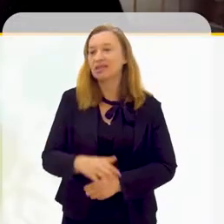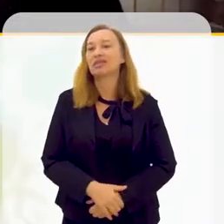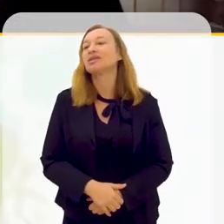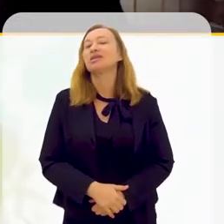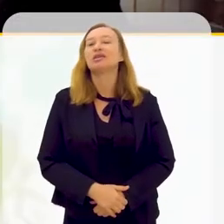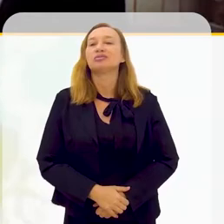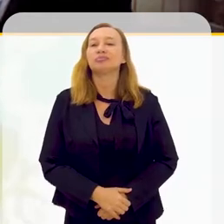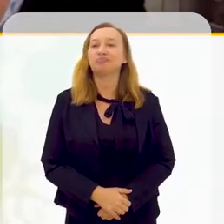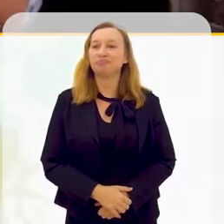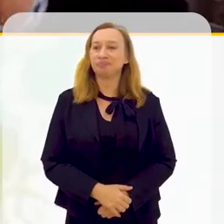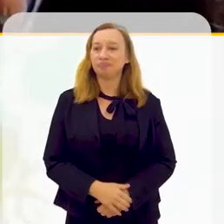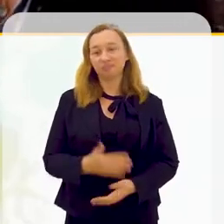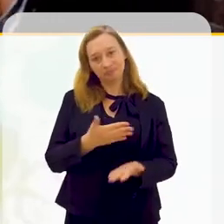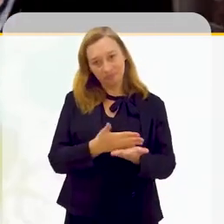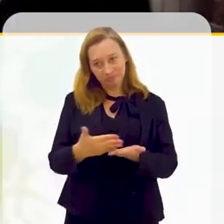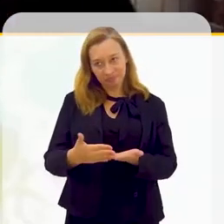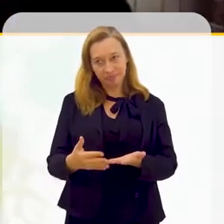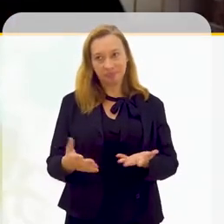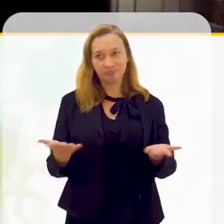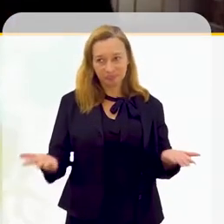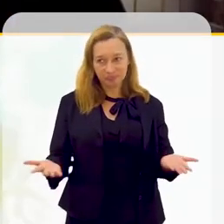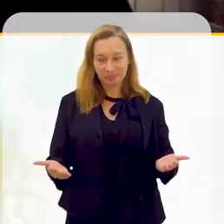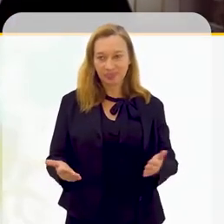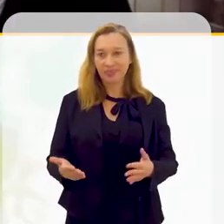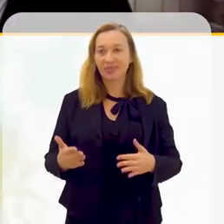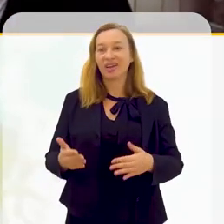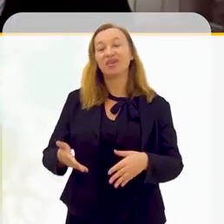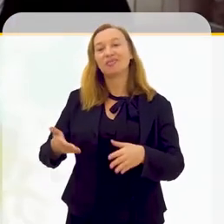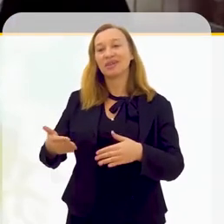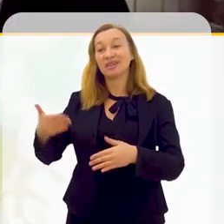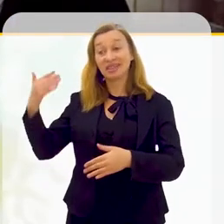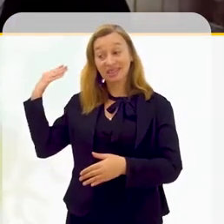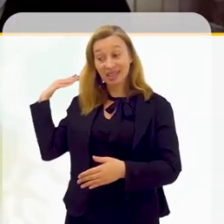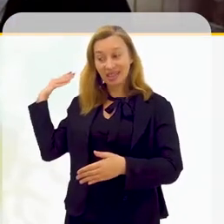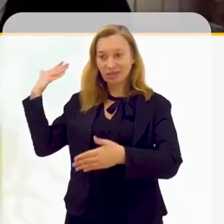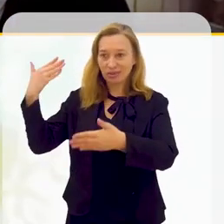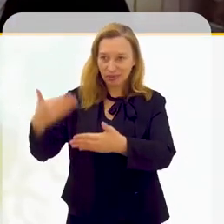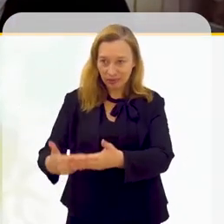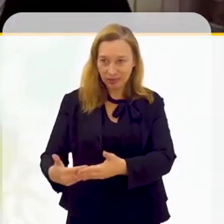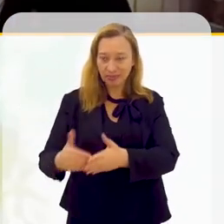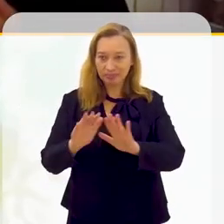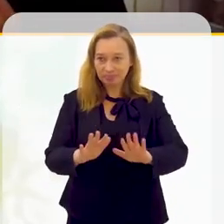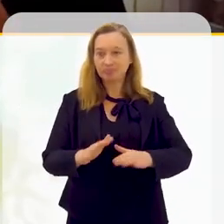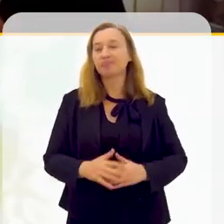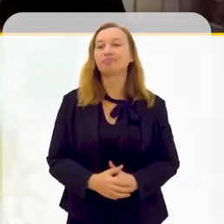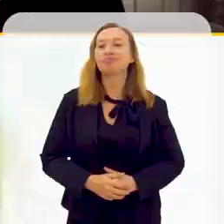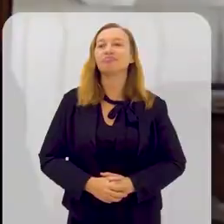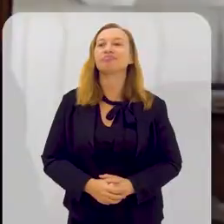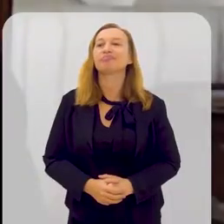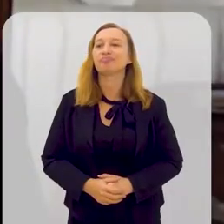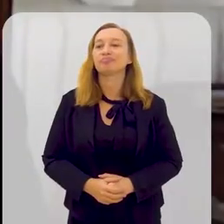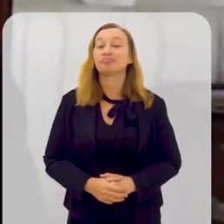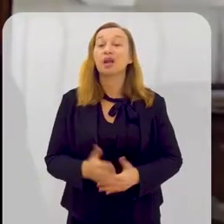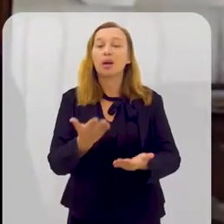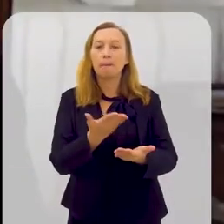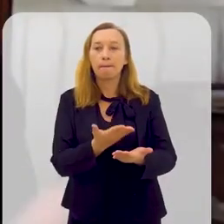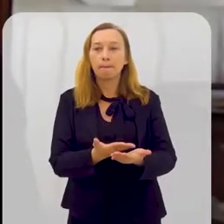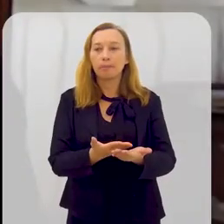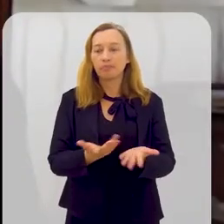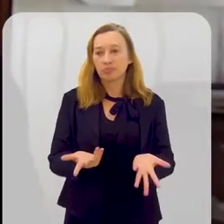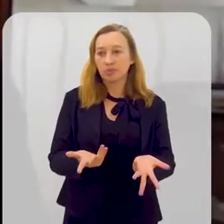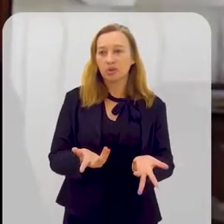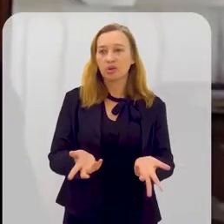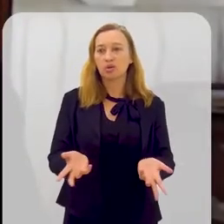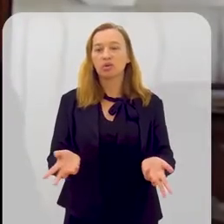seus comentários a respeito por favor então vamos começar a sentir por trás para frente tá a questão da